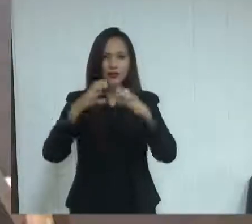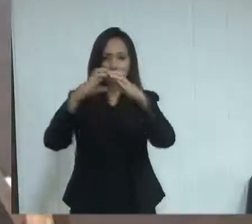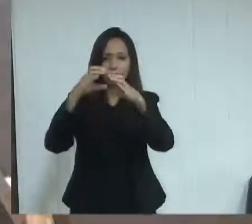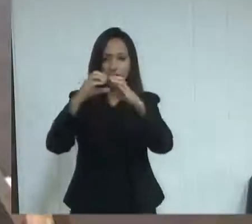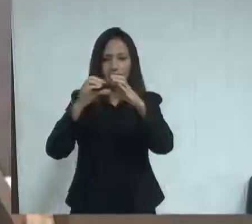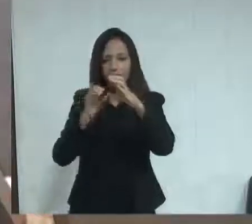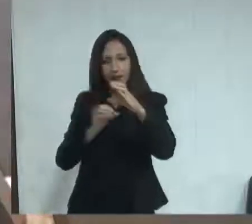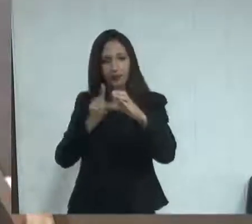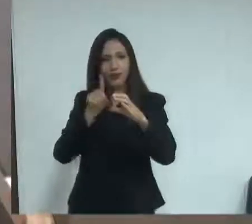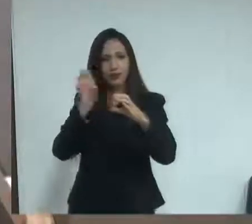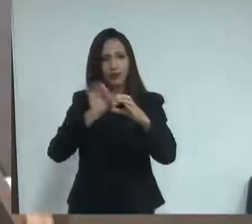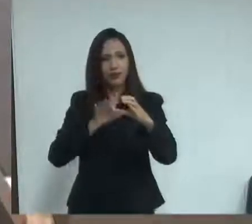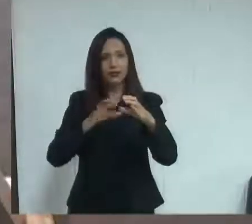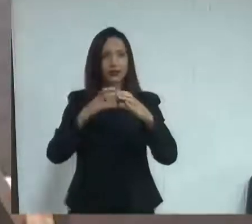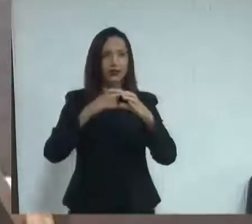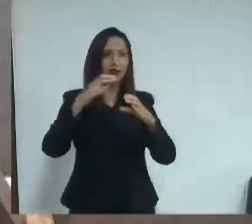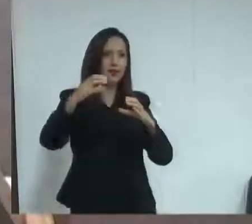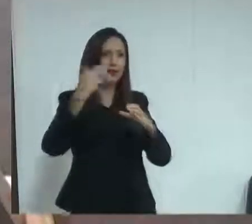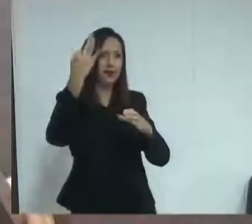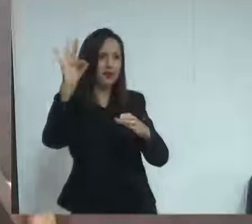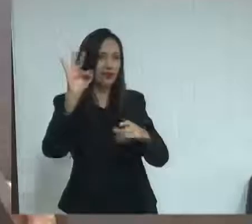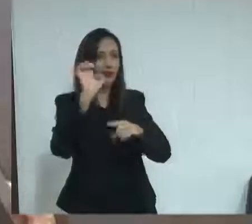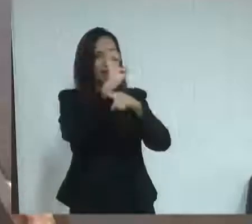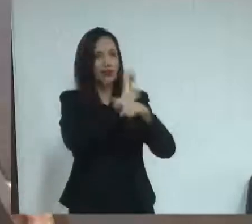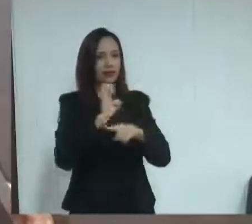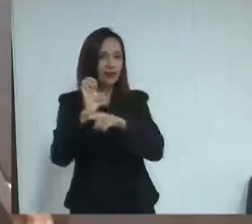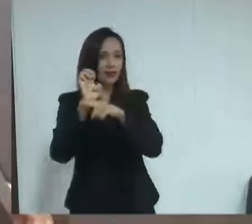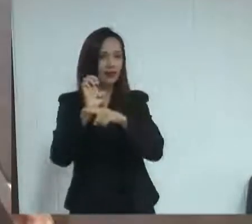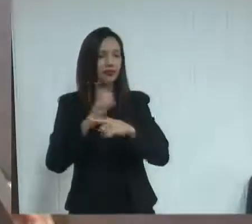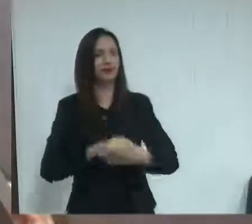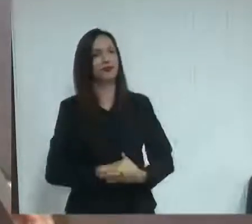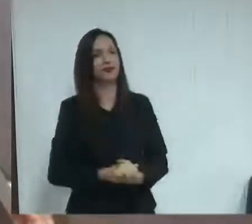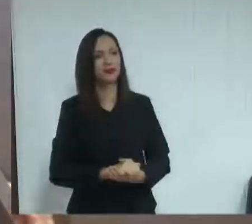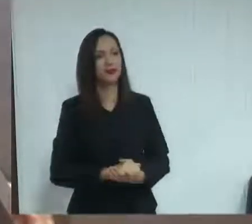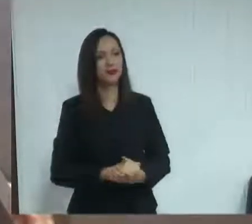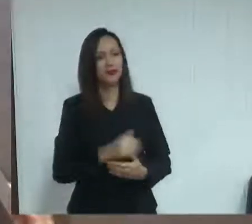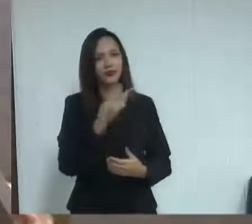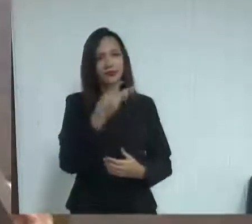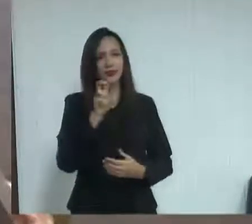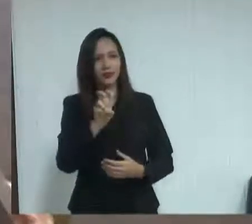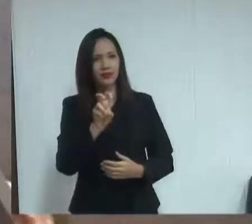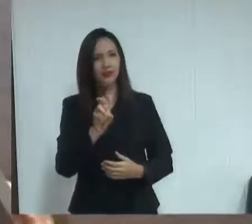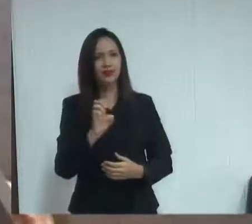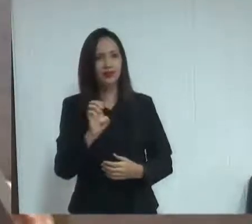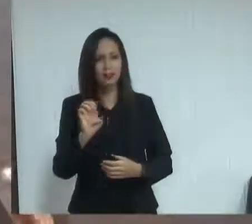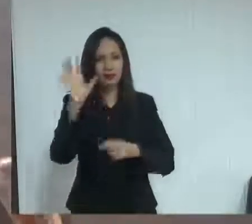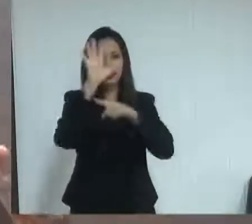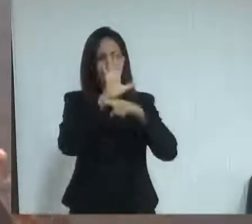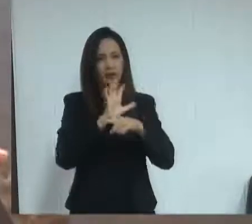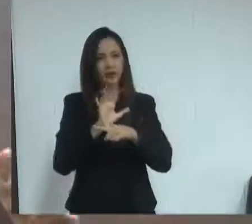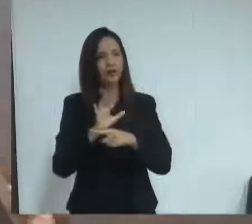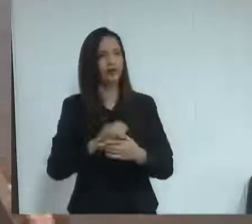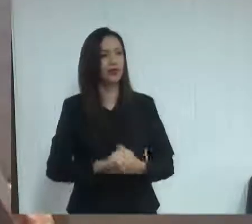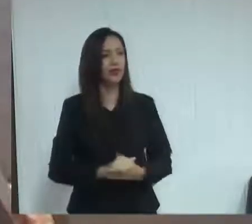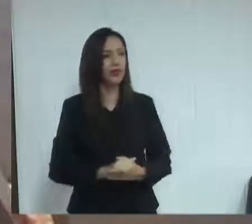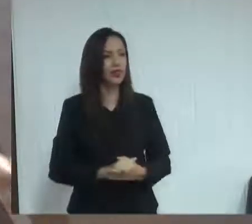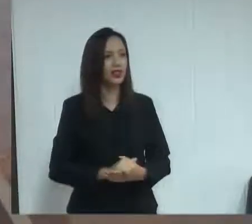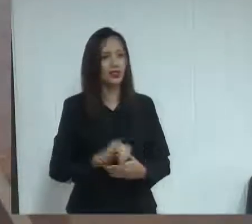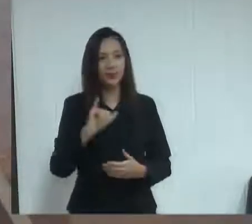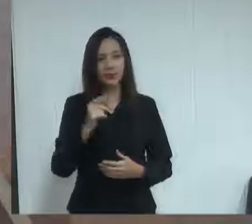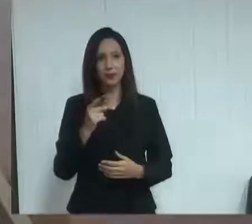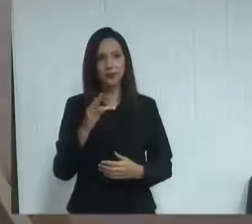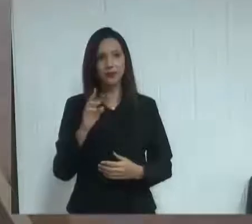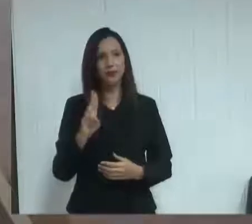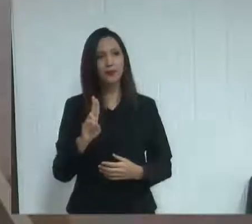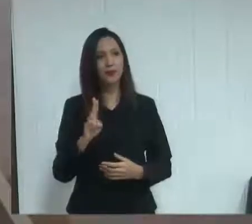exemplo, enquanto a União fica com 50%, outro fica com 25%, que é o Estado. 35%. Então, o IPT é o único que nós temos aqui. E ele